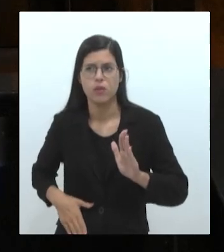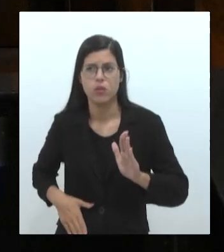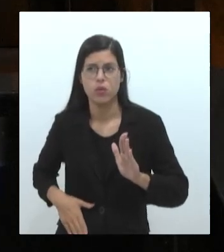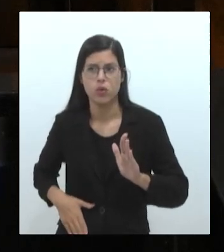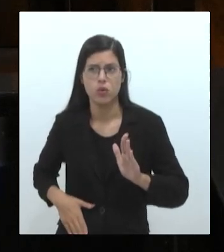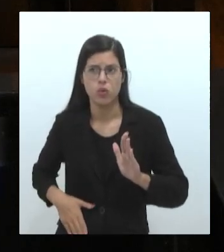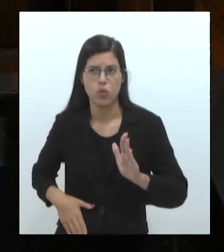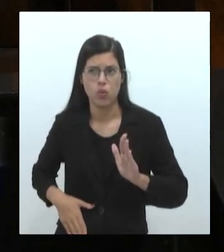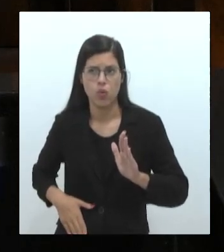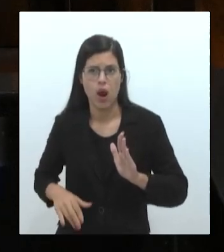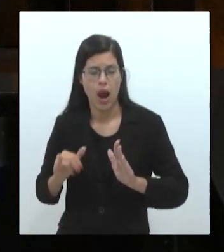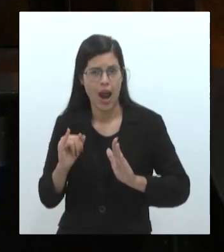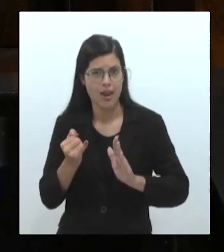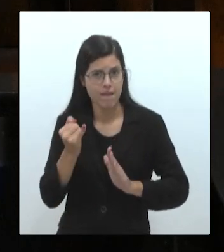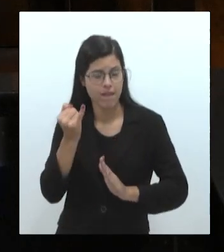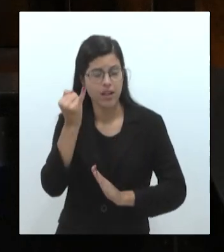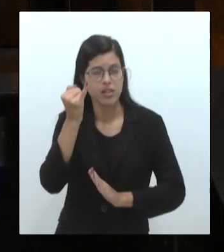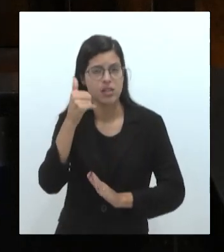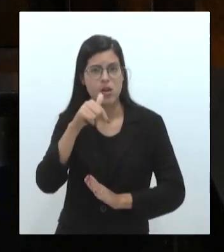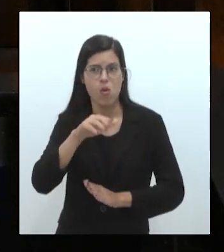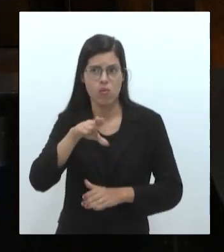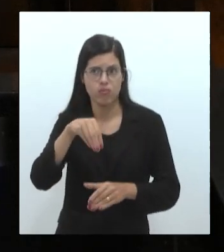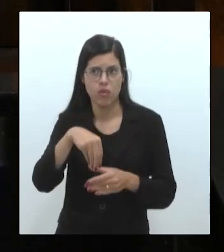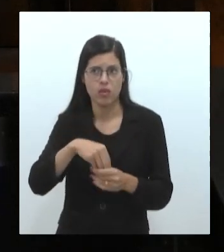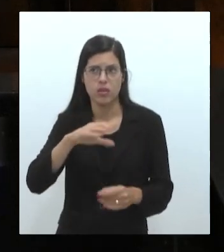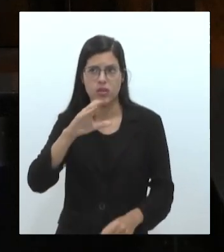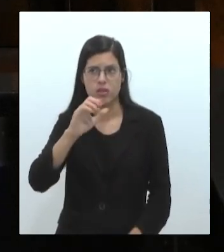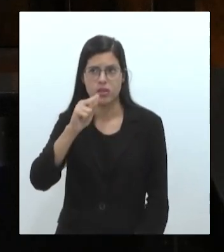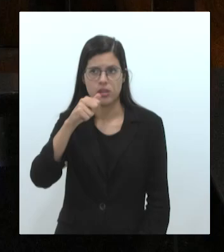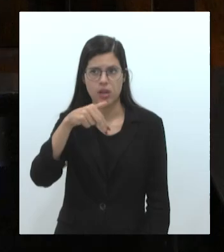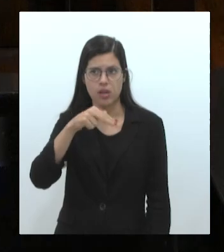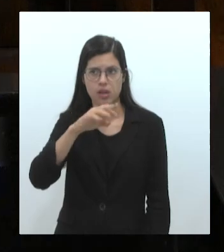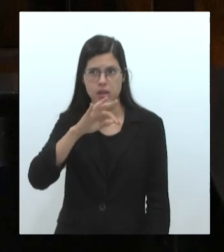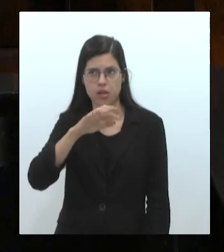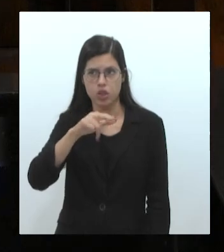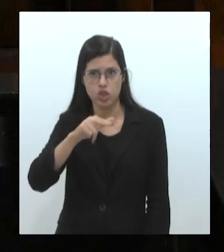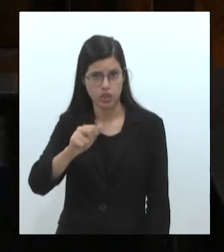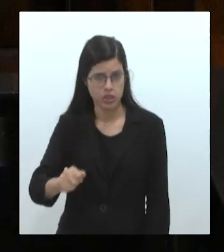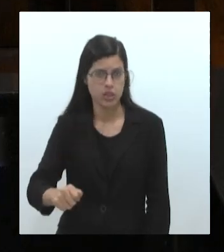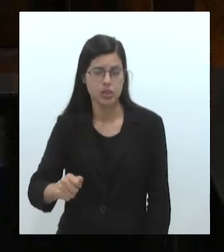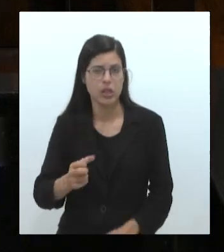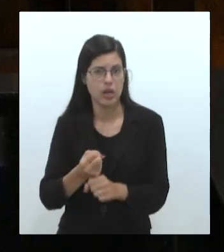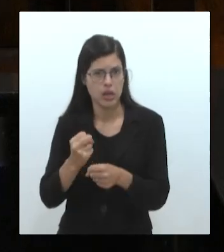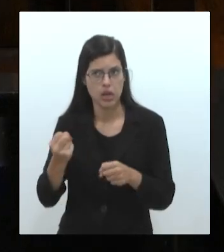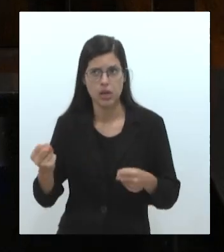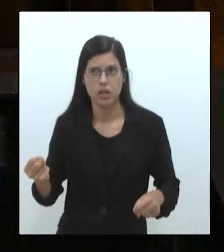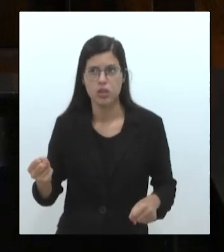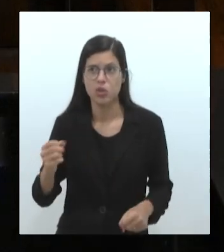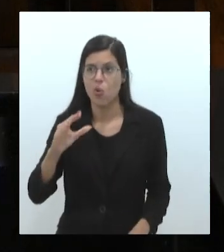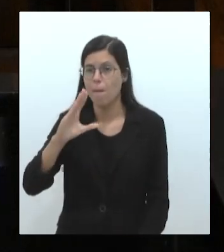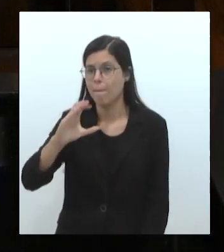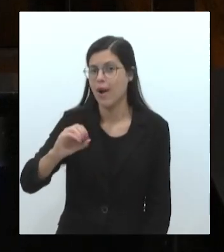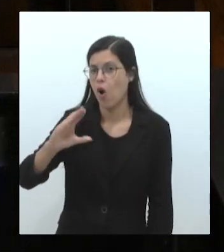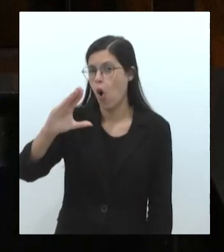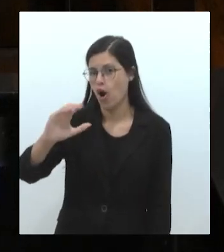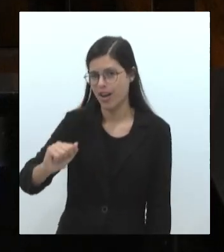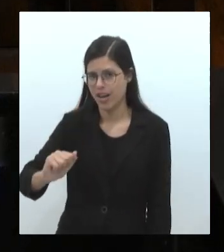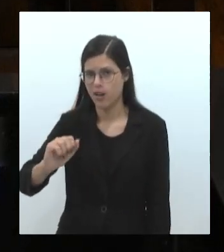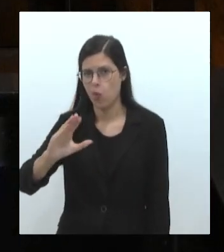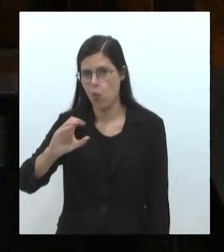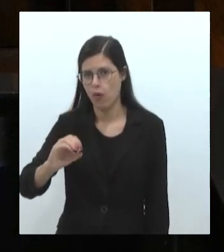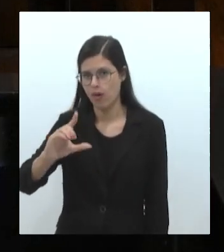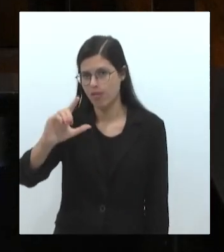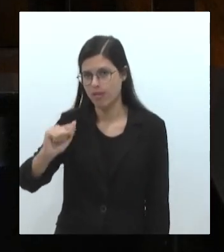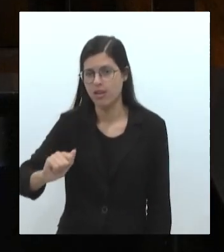cantinas, estranhamente, são gigantescas. Veja, uma Coca-Cola que custa no